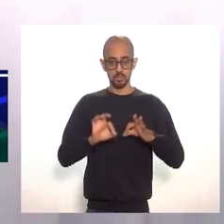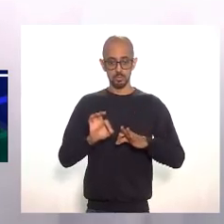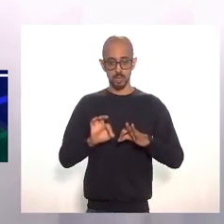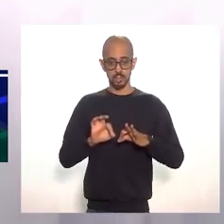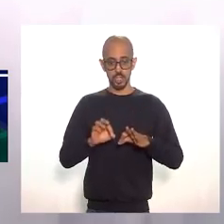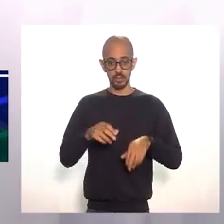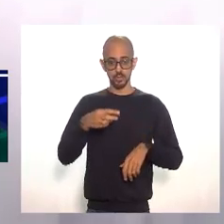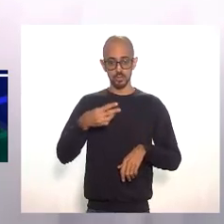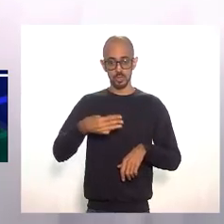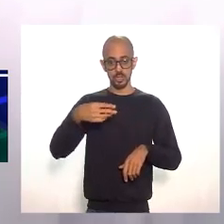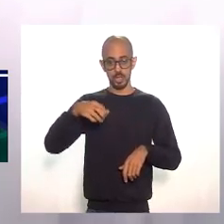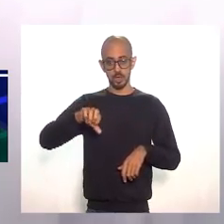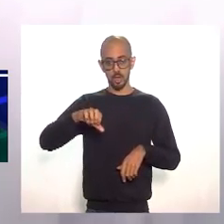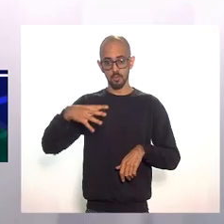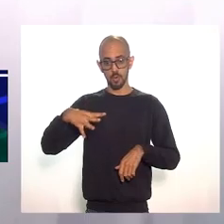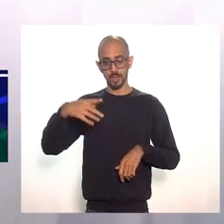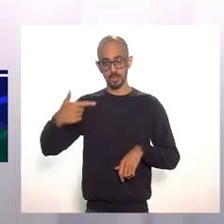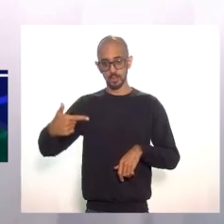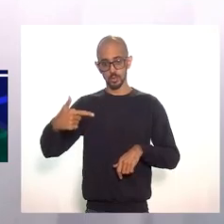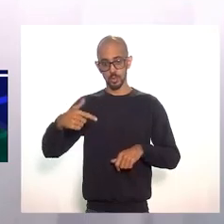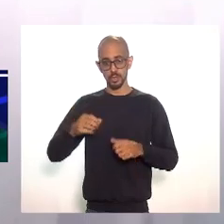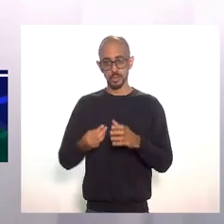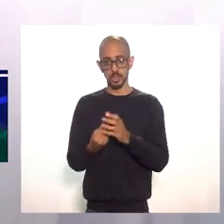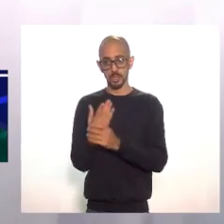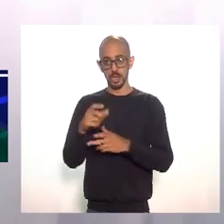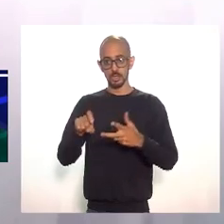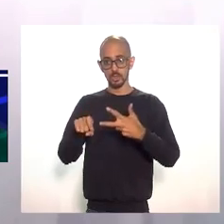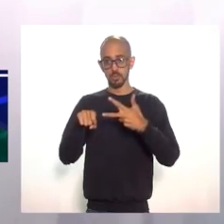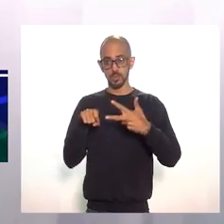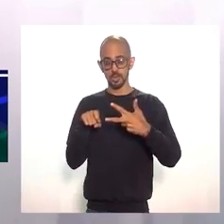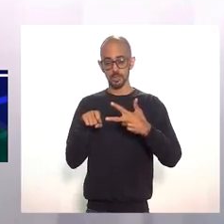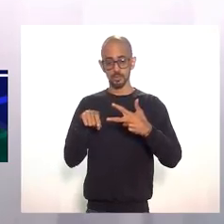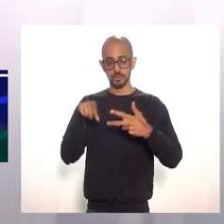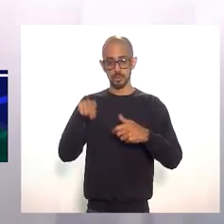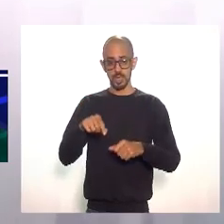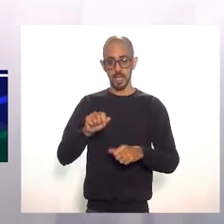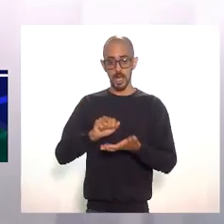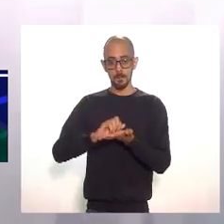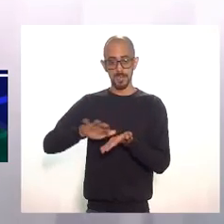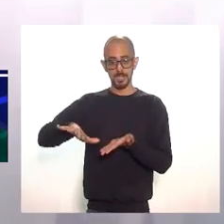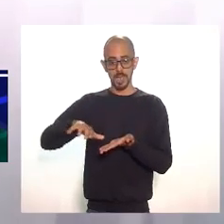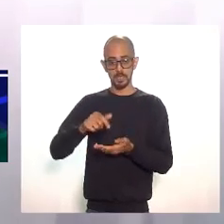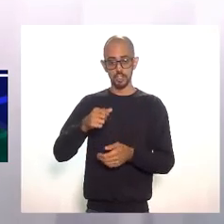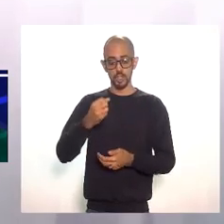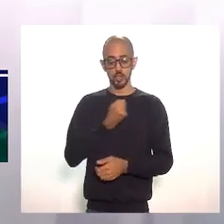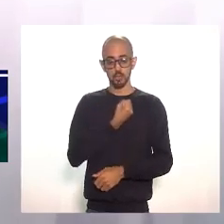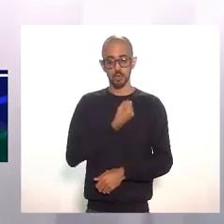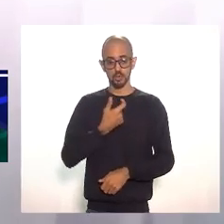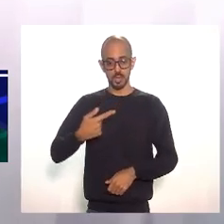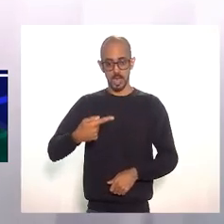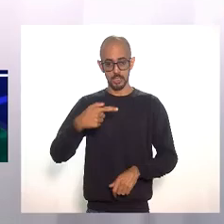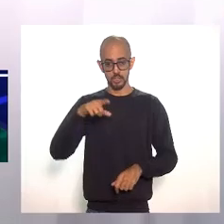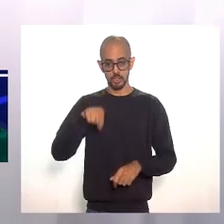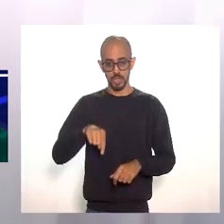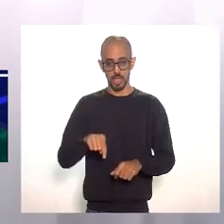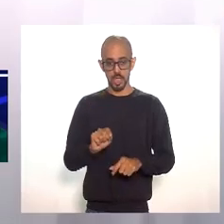3942, de autoria do Poder Executivo, colhendo o parecer, a mensagem número 7.